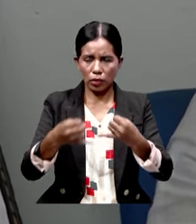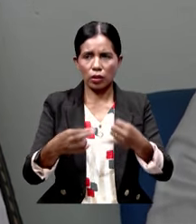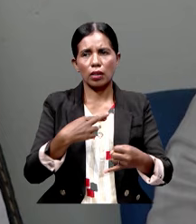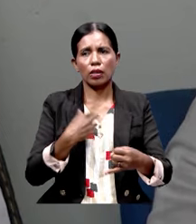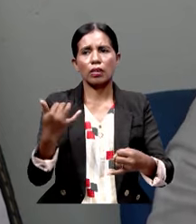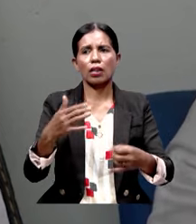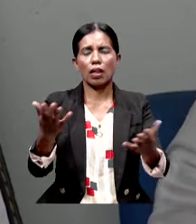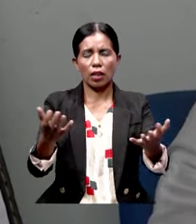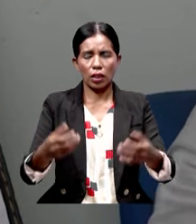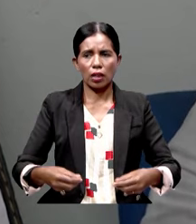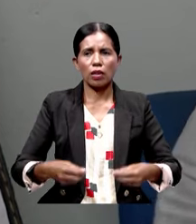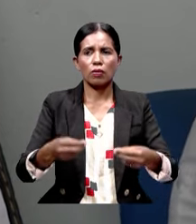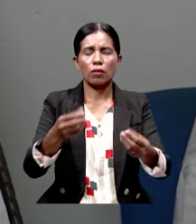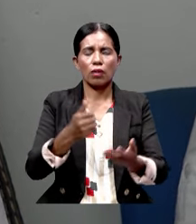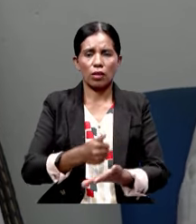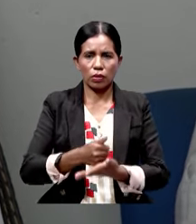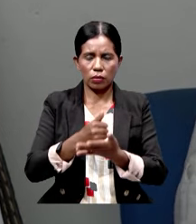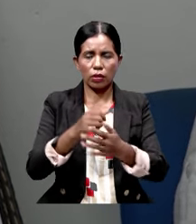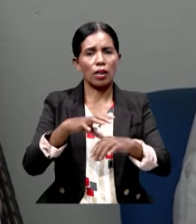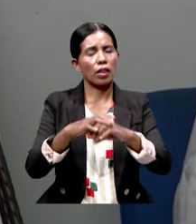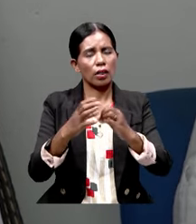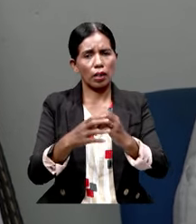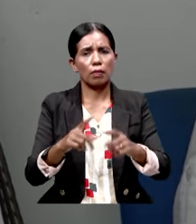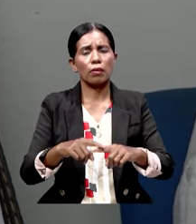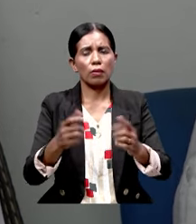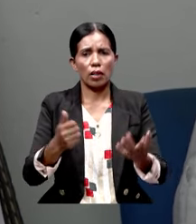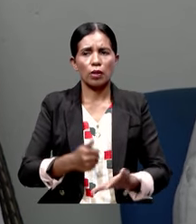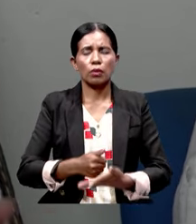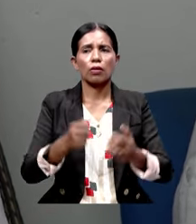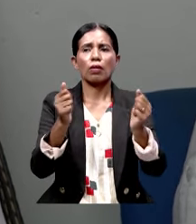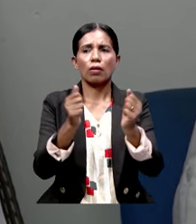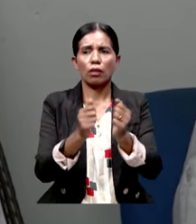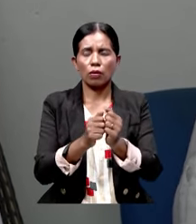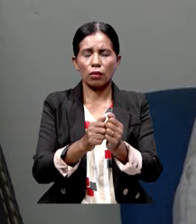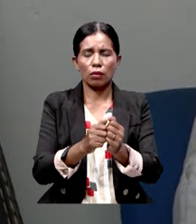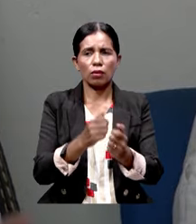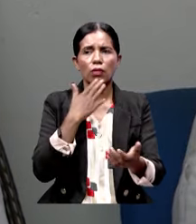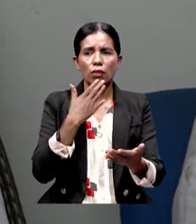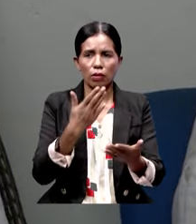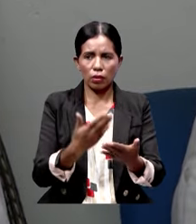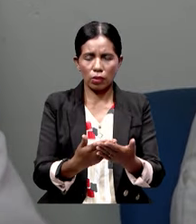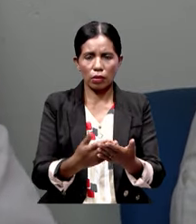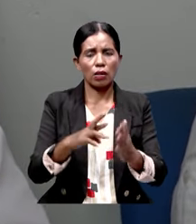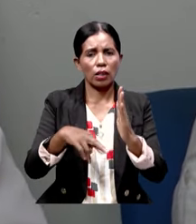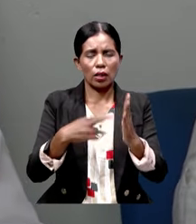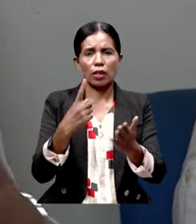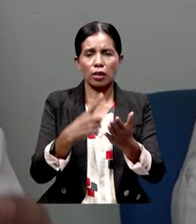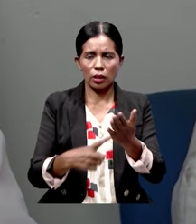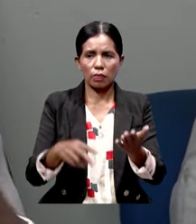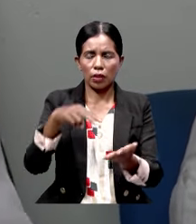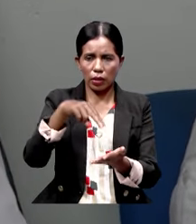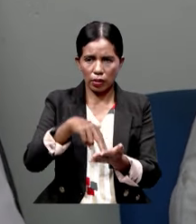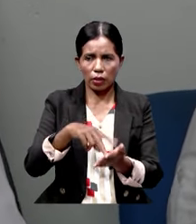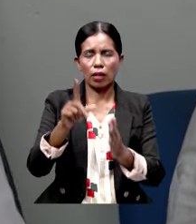sira a cara facilita investimento. Mas bem, facilita ho apropriado. O mecanismos prevalece,